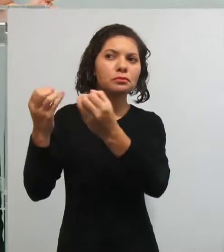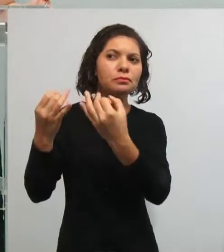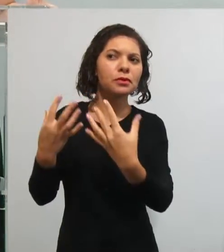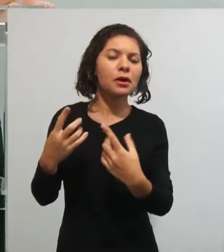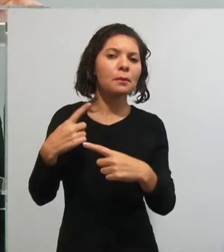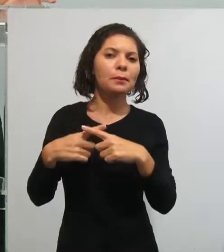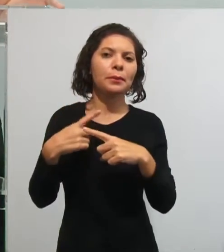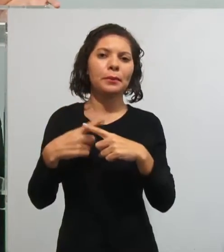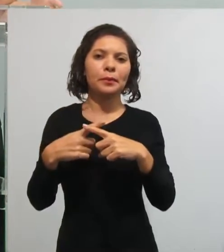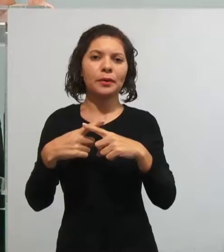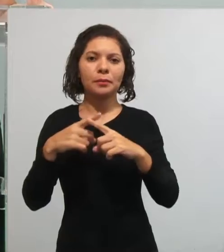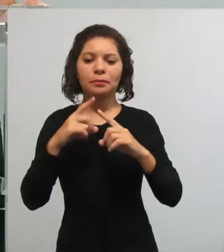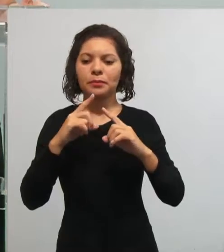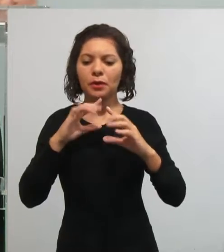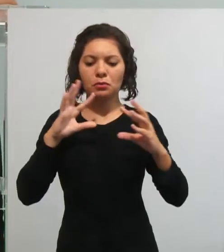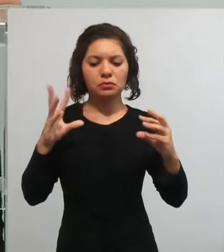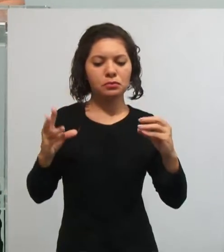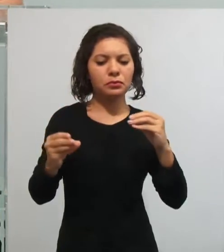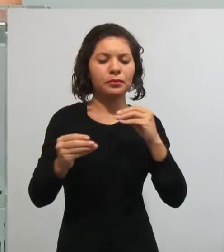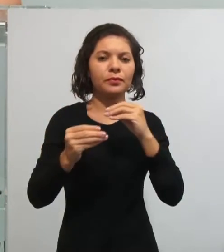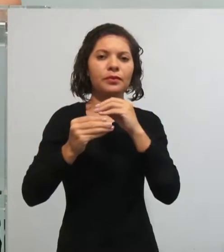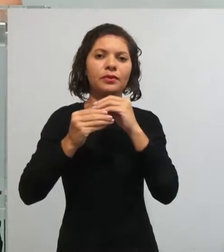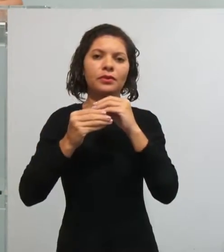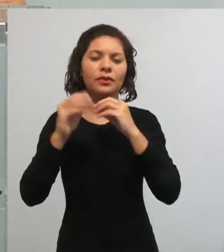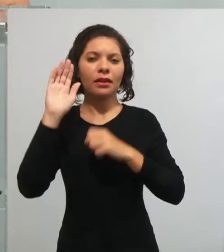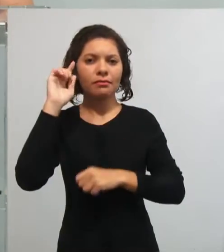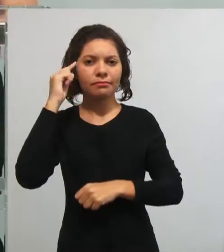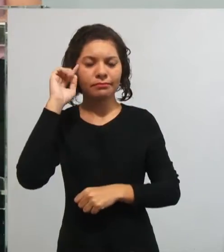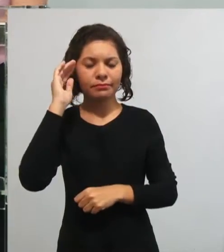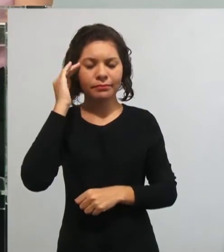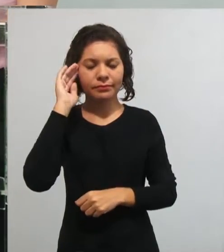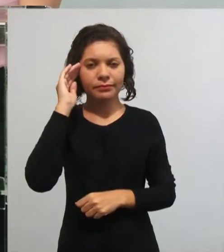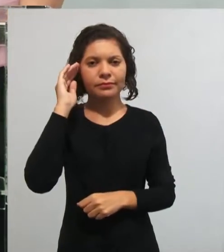faz parte da construção dos sentidos.